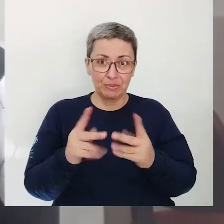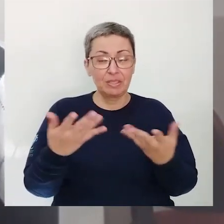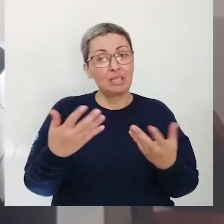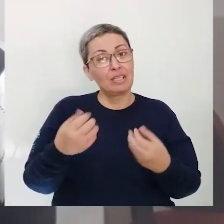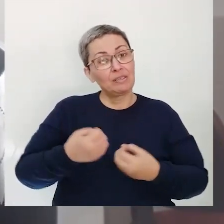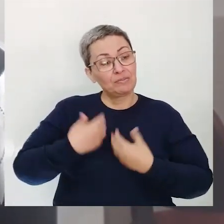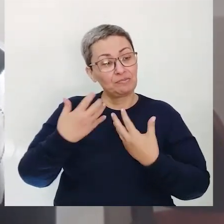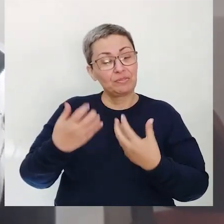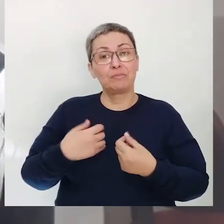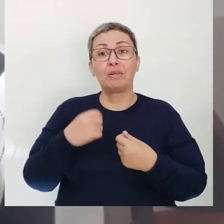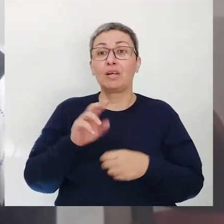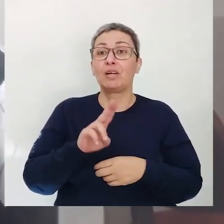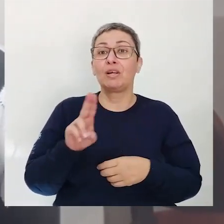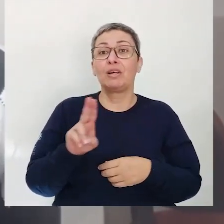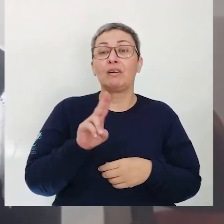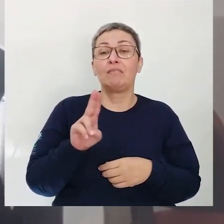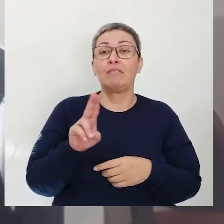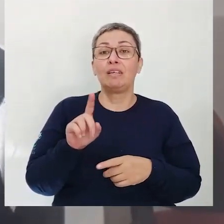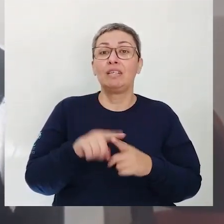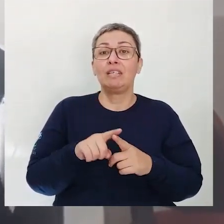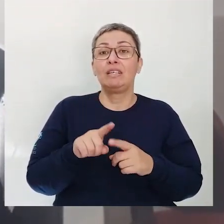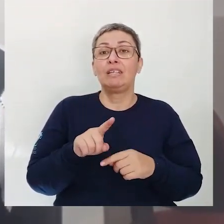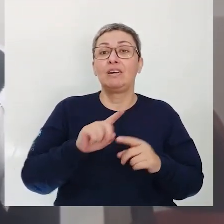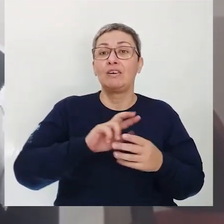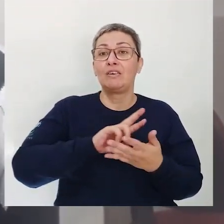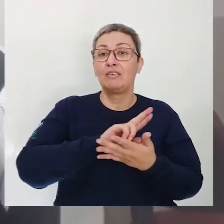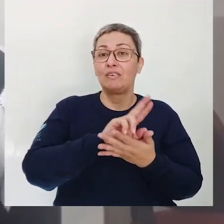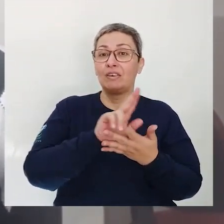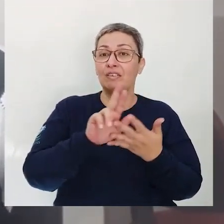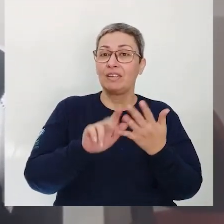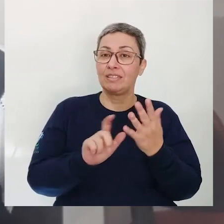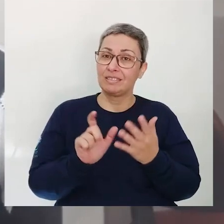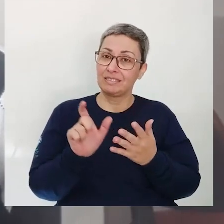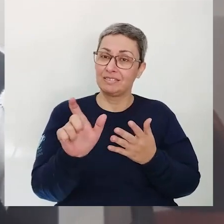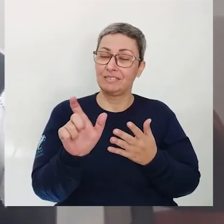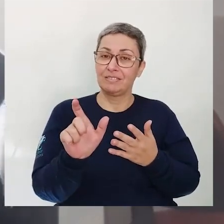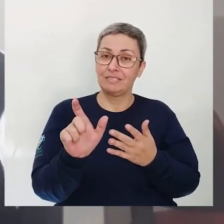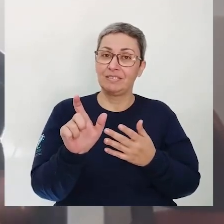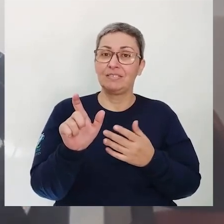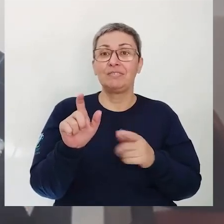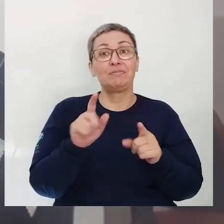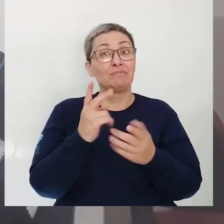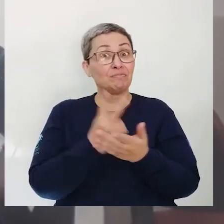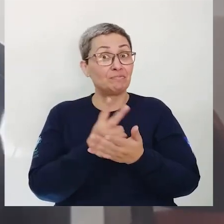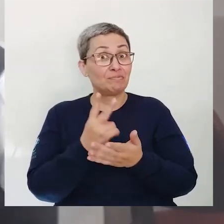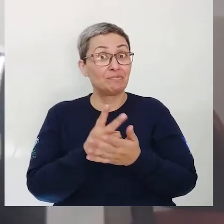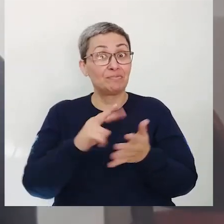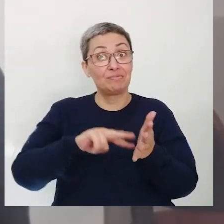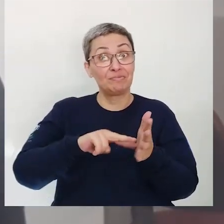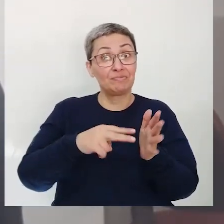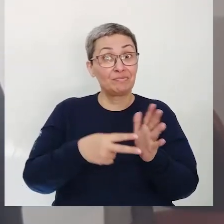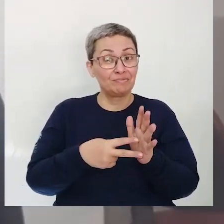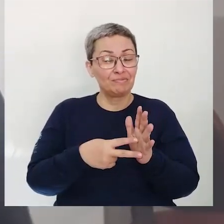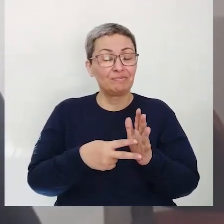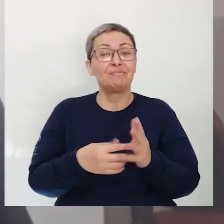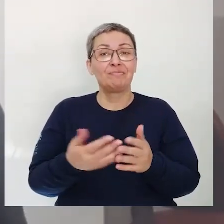Esse poema ele chama Várias Palavras, Mesmo